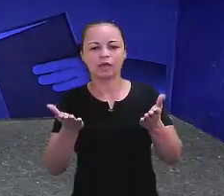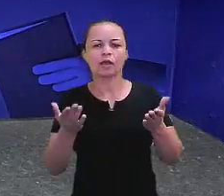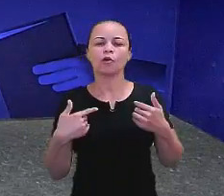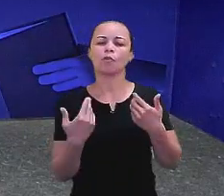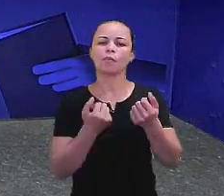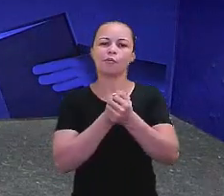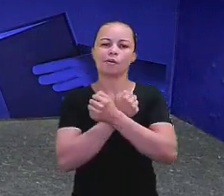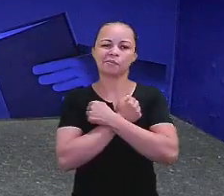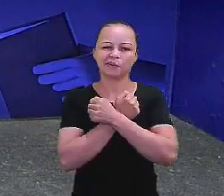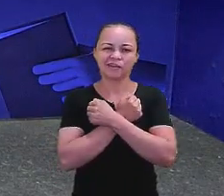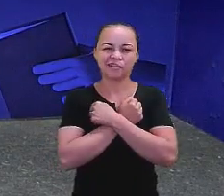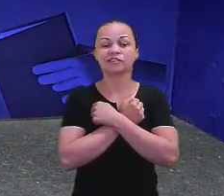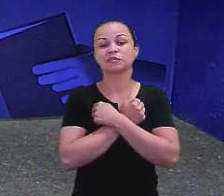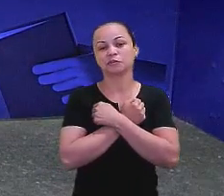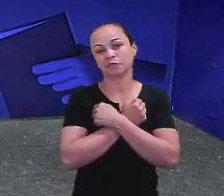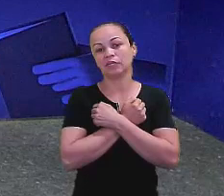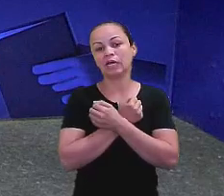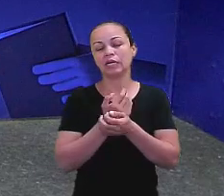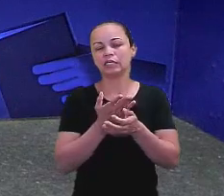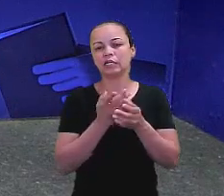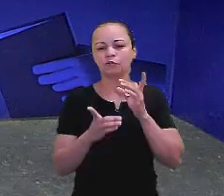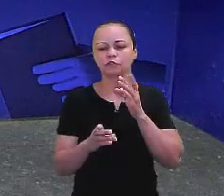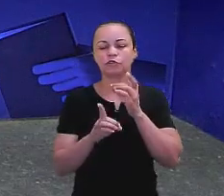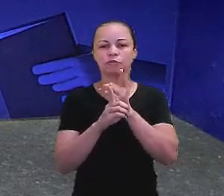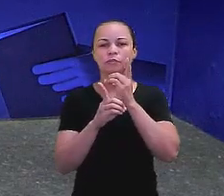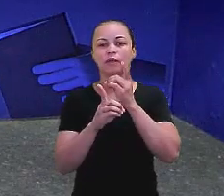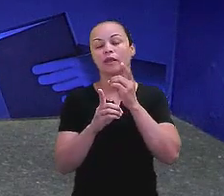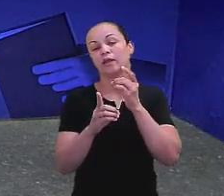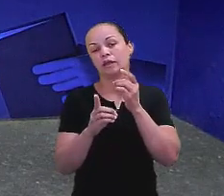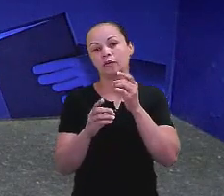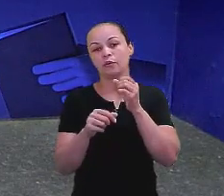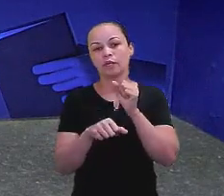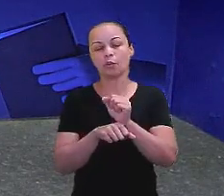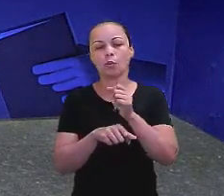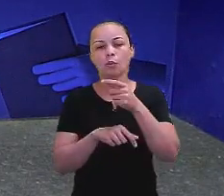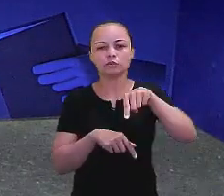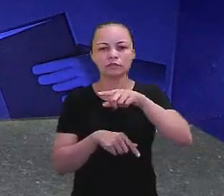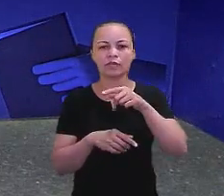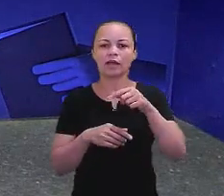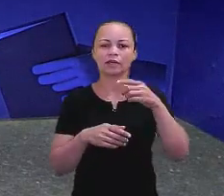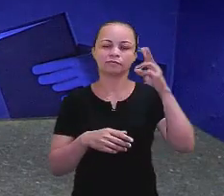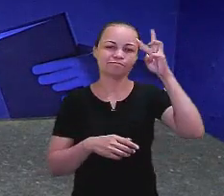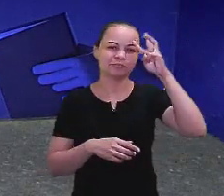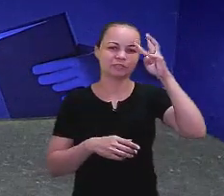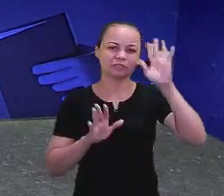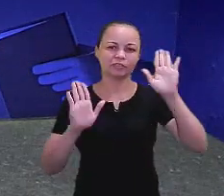o meu abraço e eu espero encontrá-los na próxima terça-feira. Até lá!